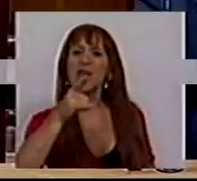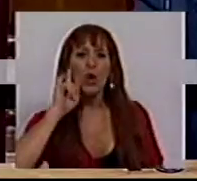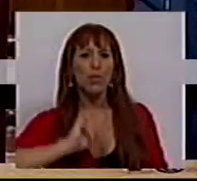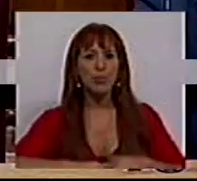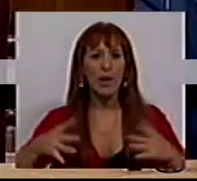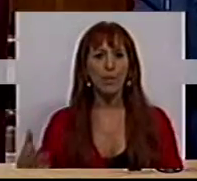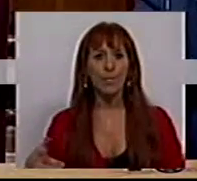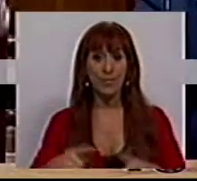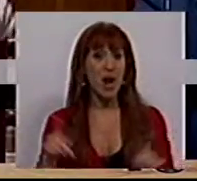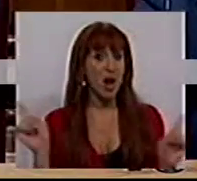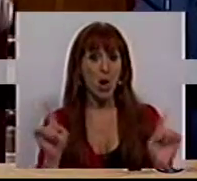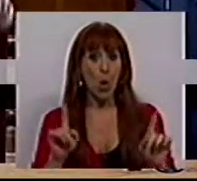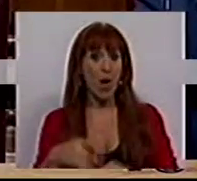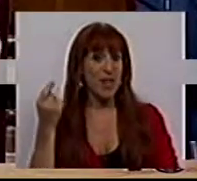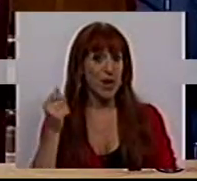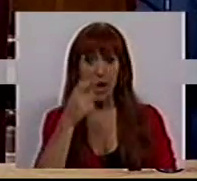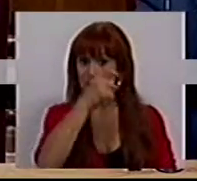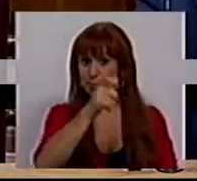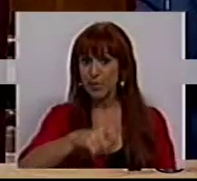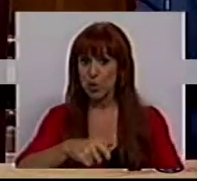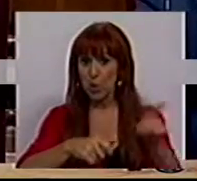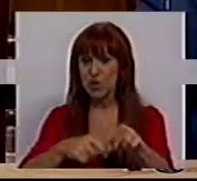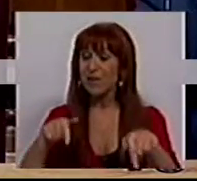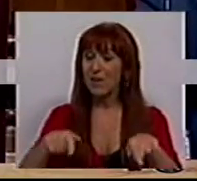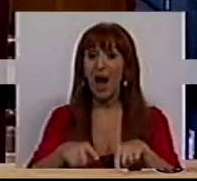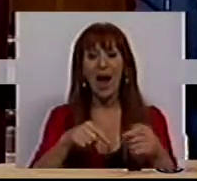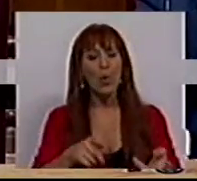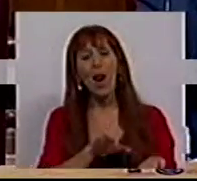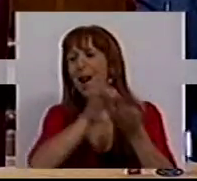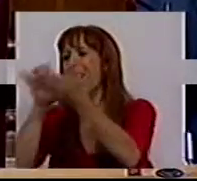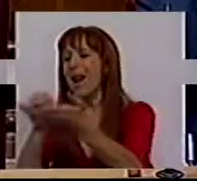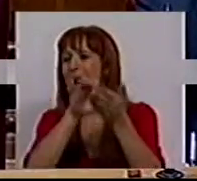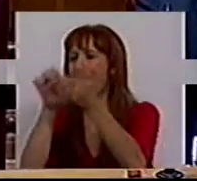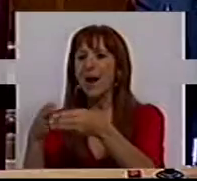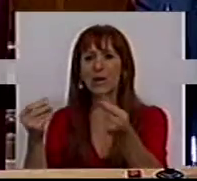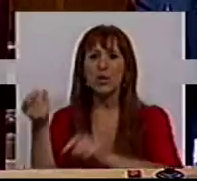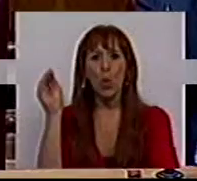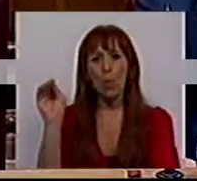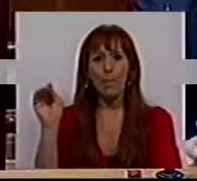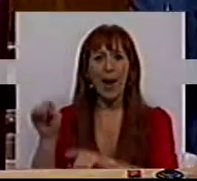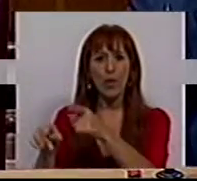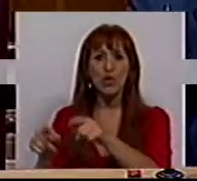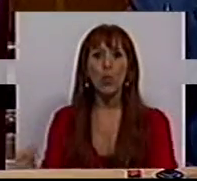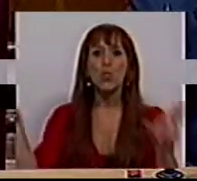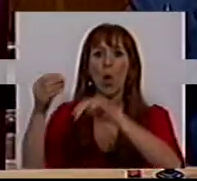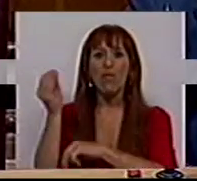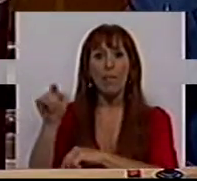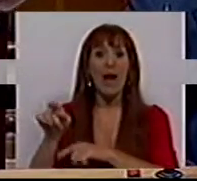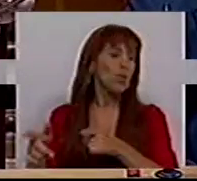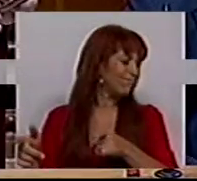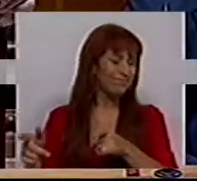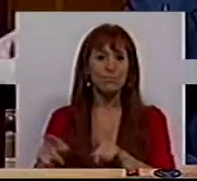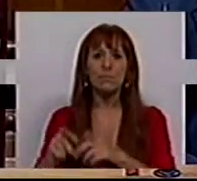Sra. Deputada, não é o dinheiro dos contribuintes que está a financiar a resolução do novo banco e,